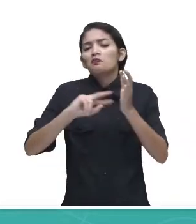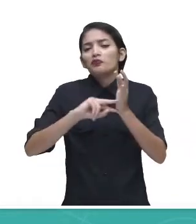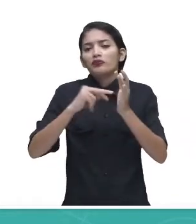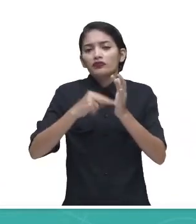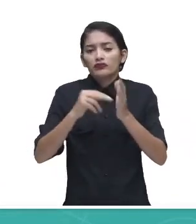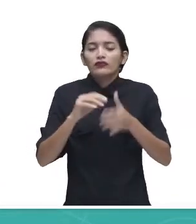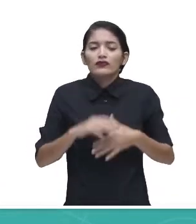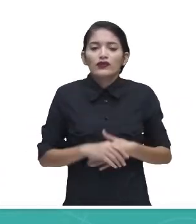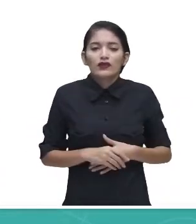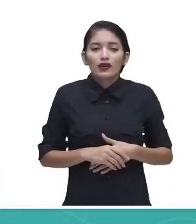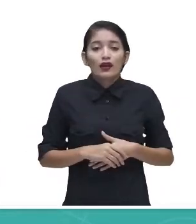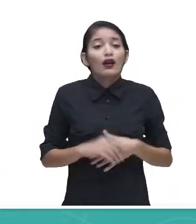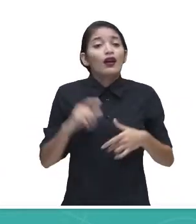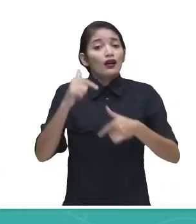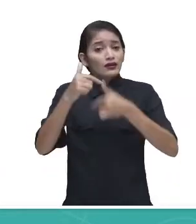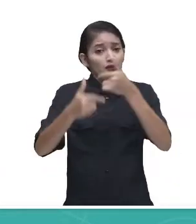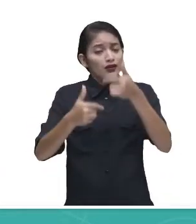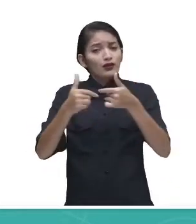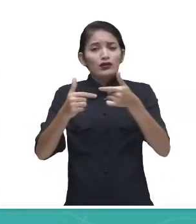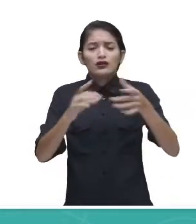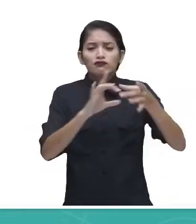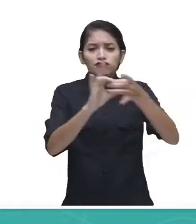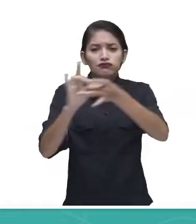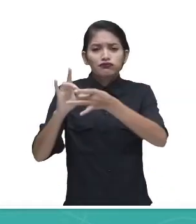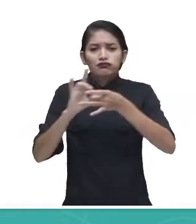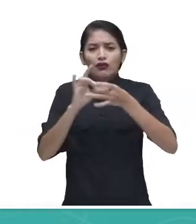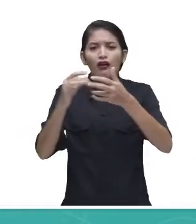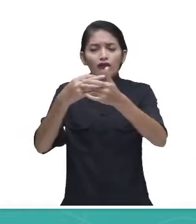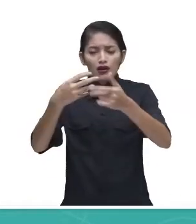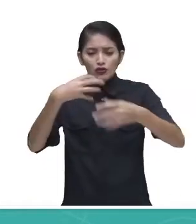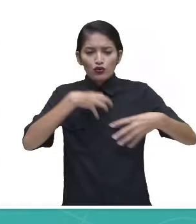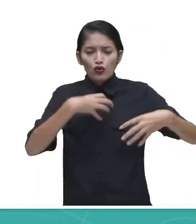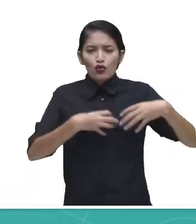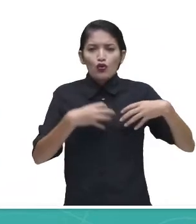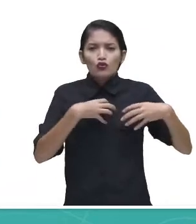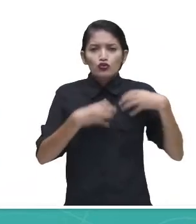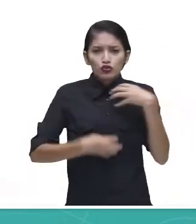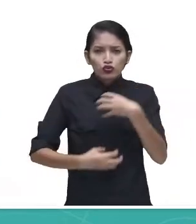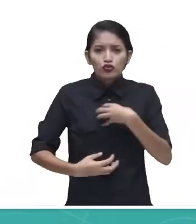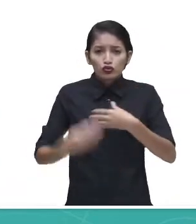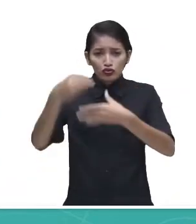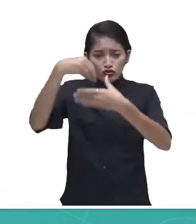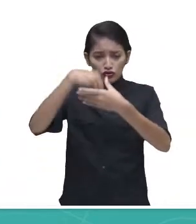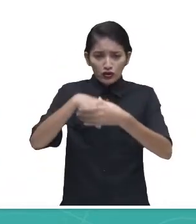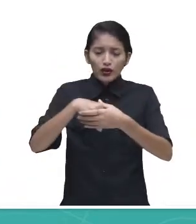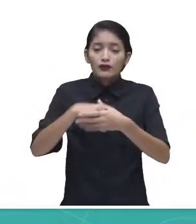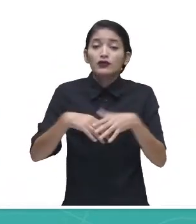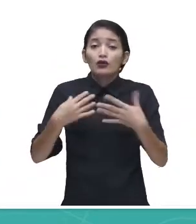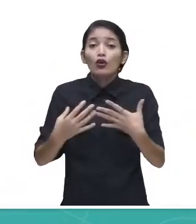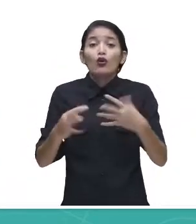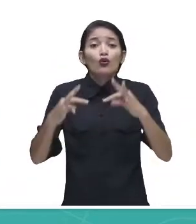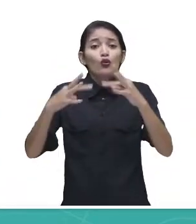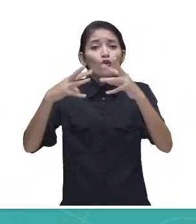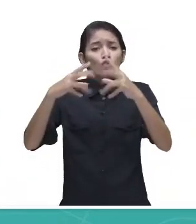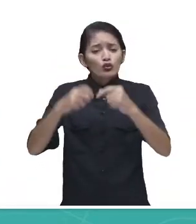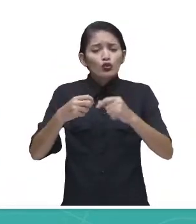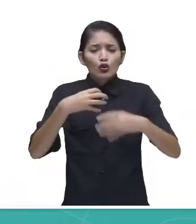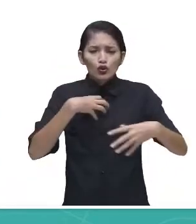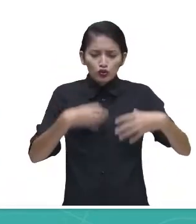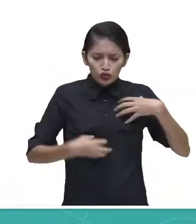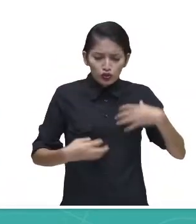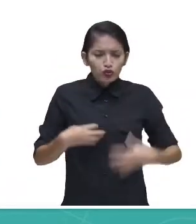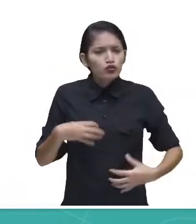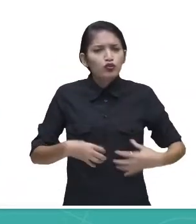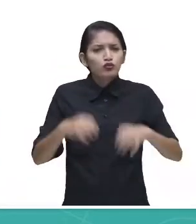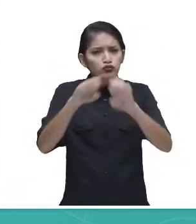o trabalho integrado e harmonioso dos órgãos do corpo. Então, quando você tem todos os órgãos ali, todos os